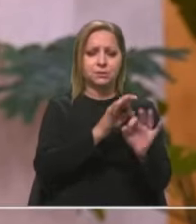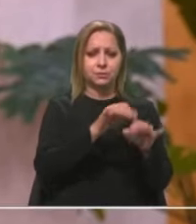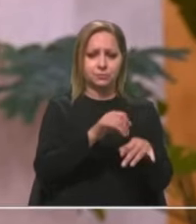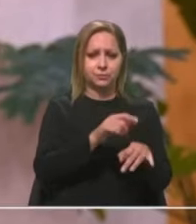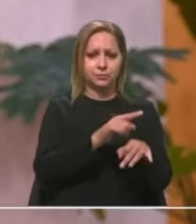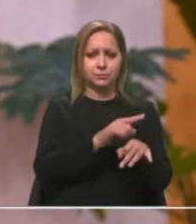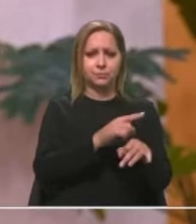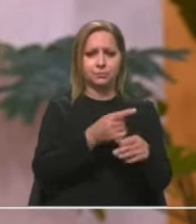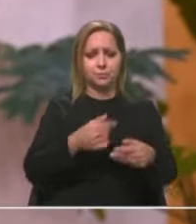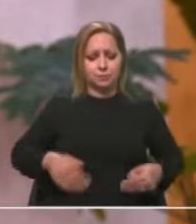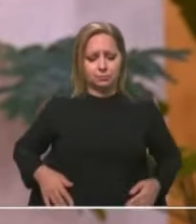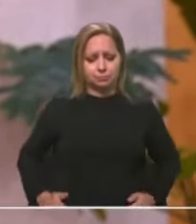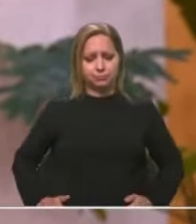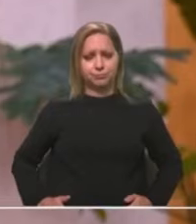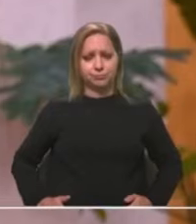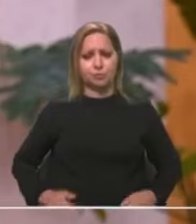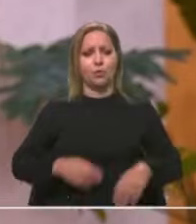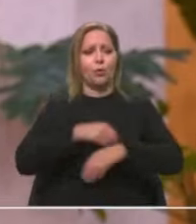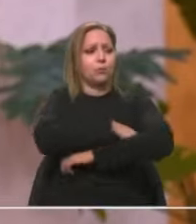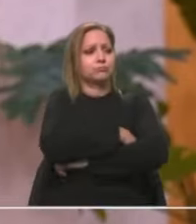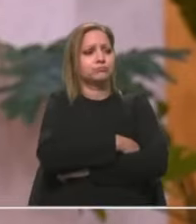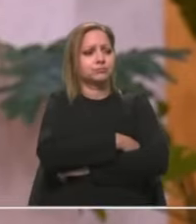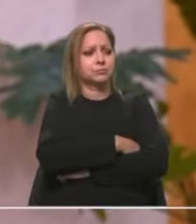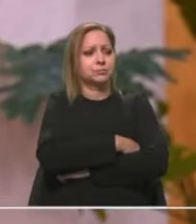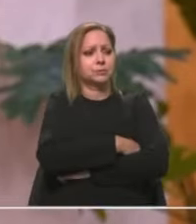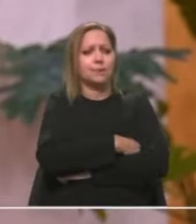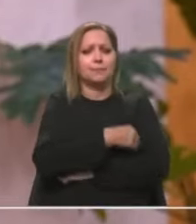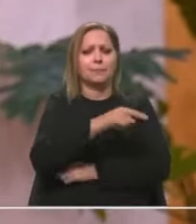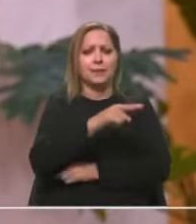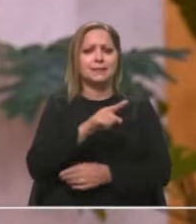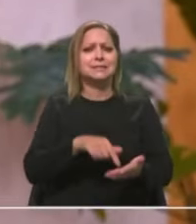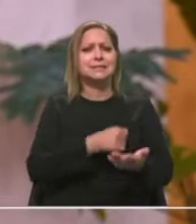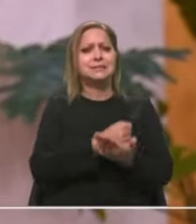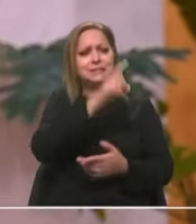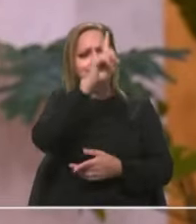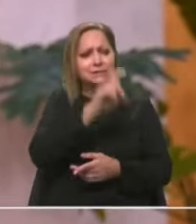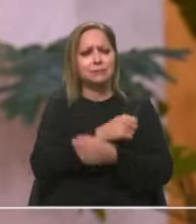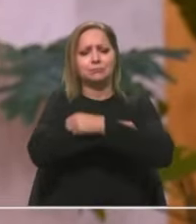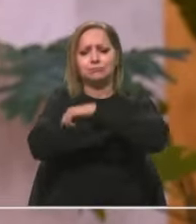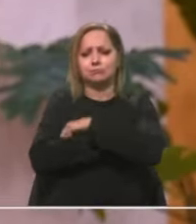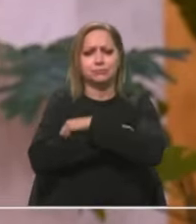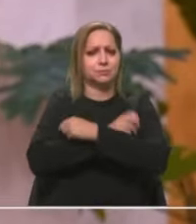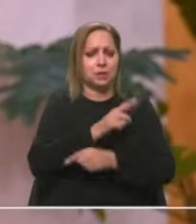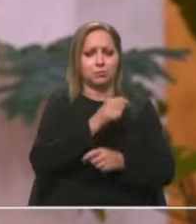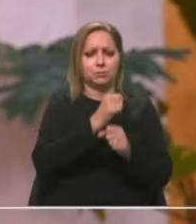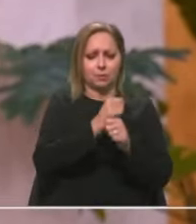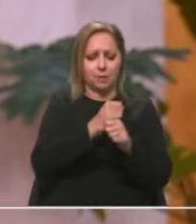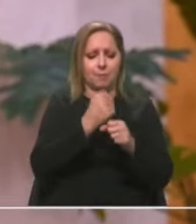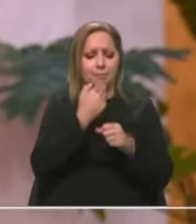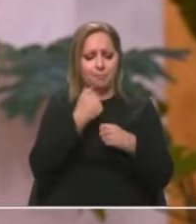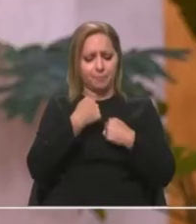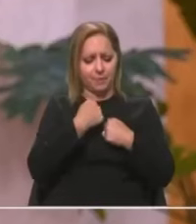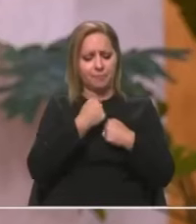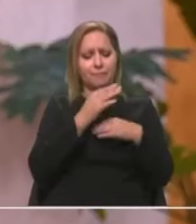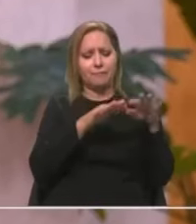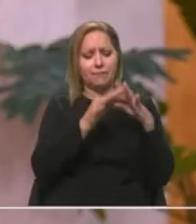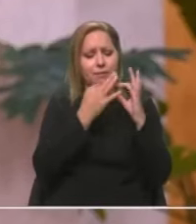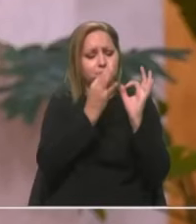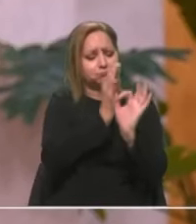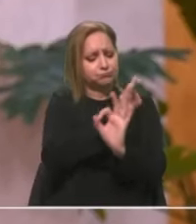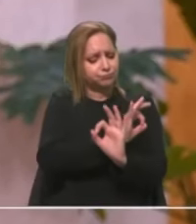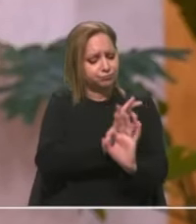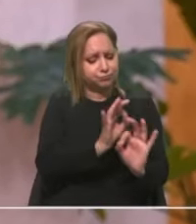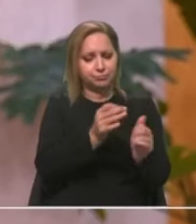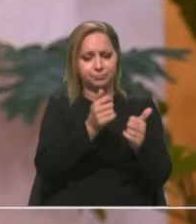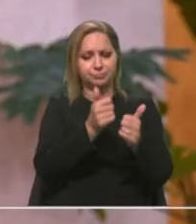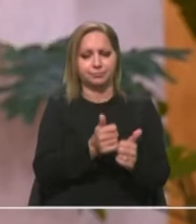no bolso. Eu possivelmente as ponha assim, mas não quero dizer que ele não faça as suas tarefas. Faz as suas tarefas e muito bem feitinhas. Quem